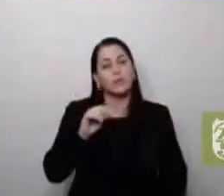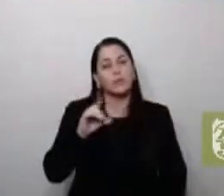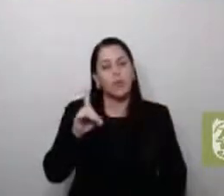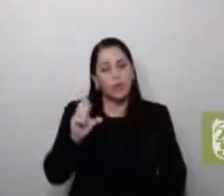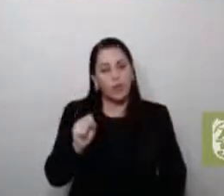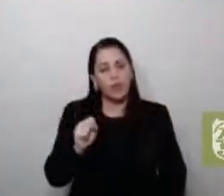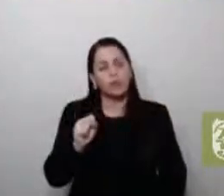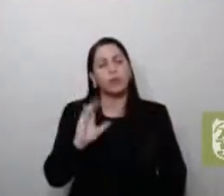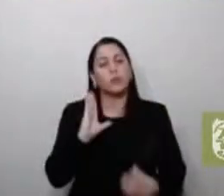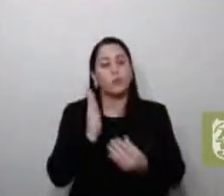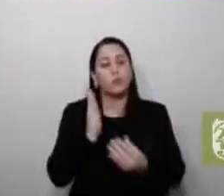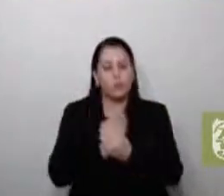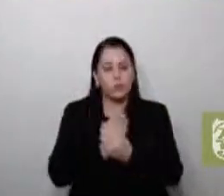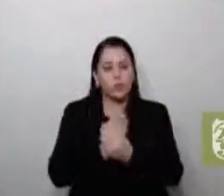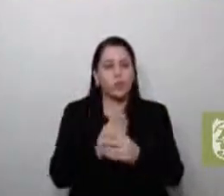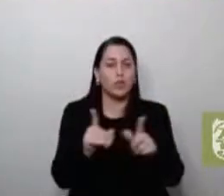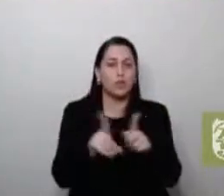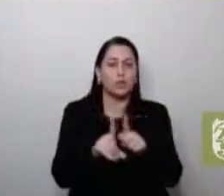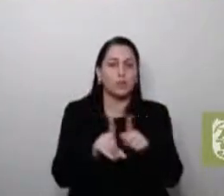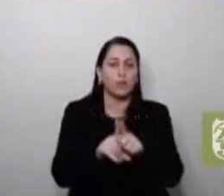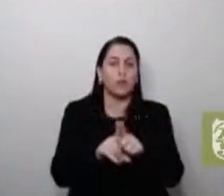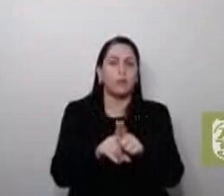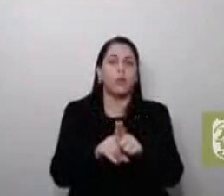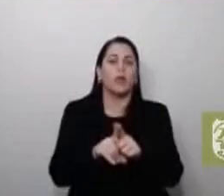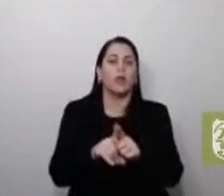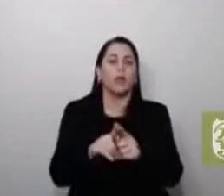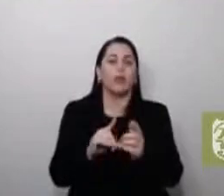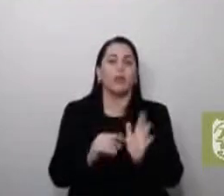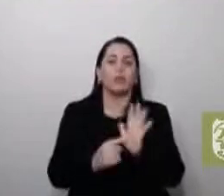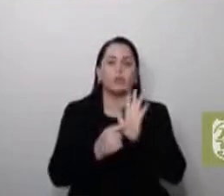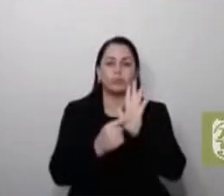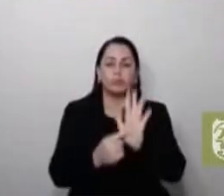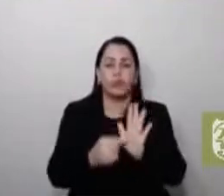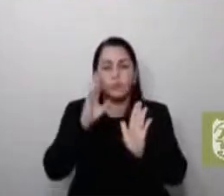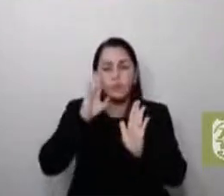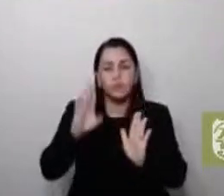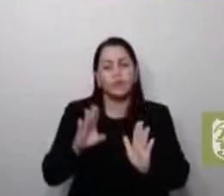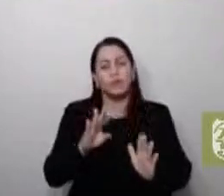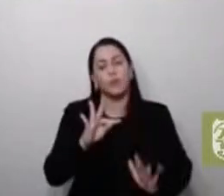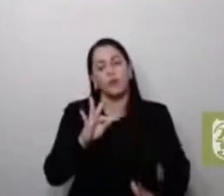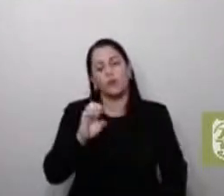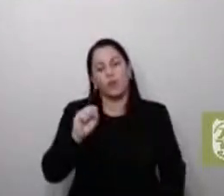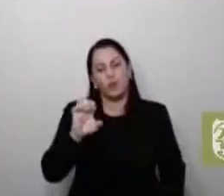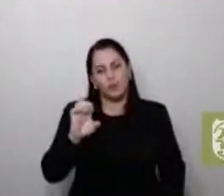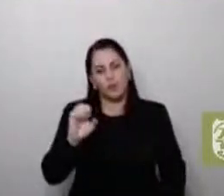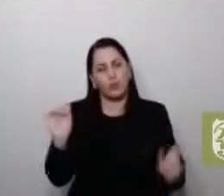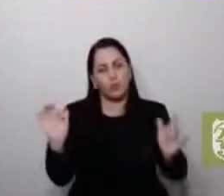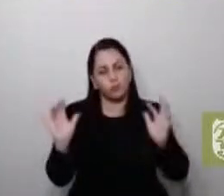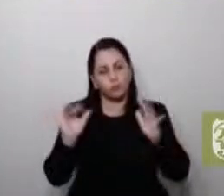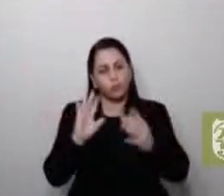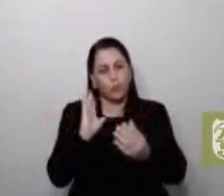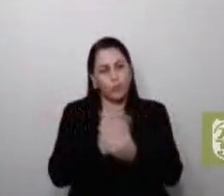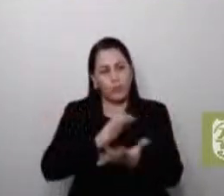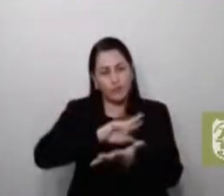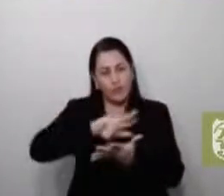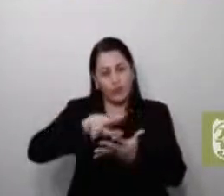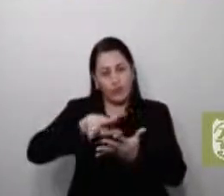processos adequados às teses que vamos priorizar nos mutirões, que